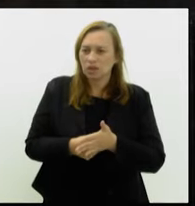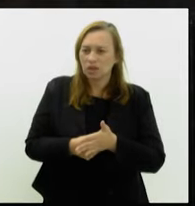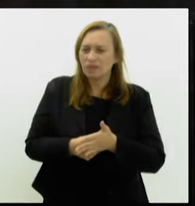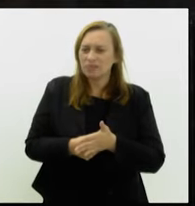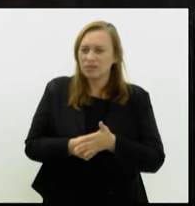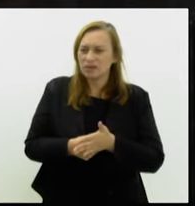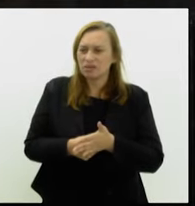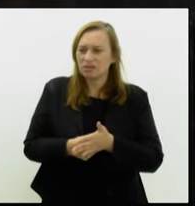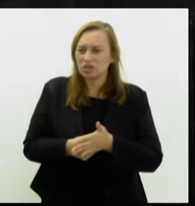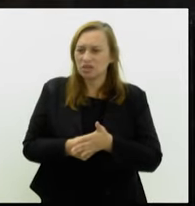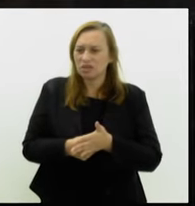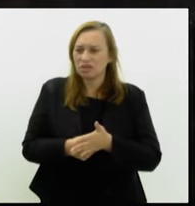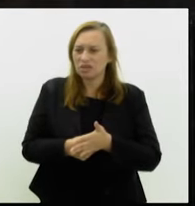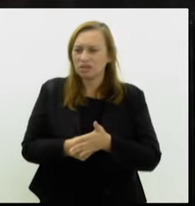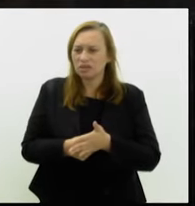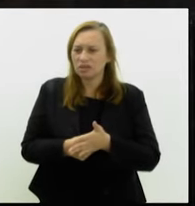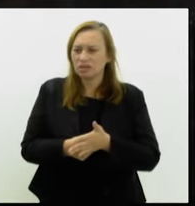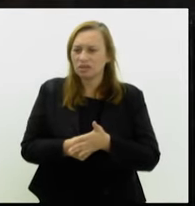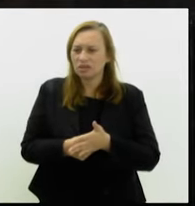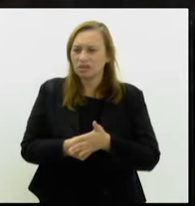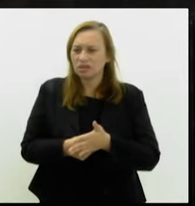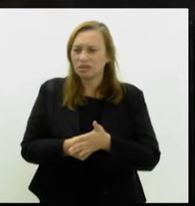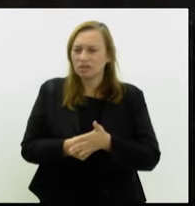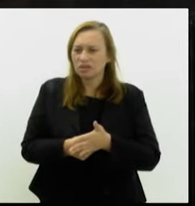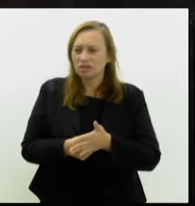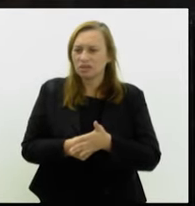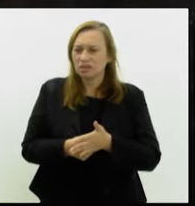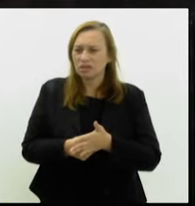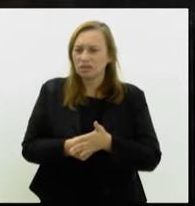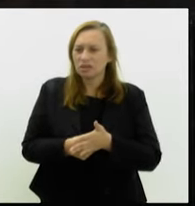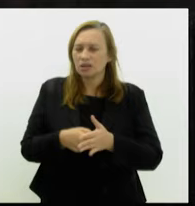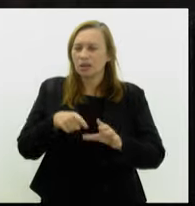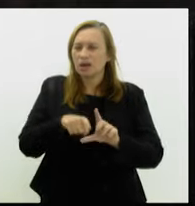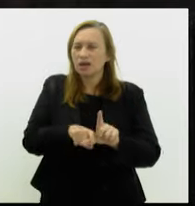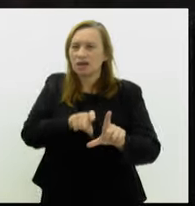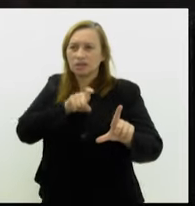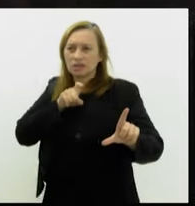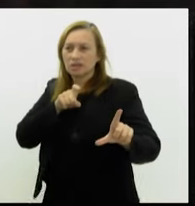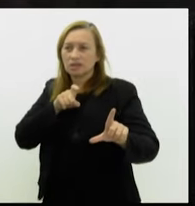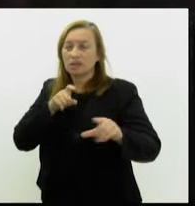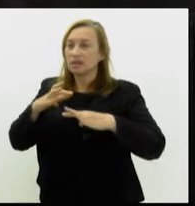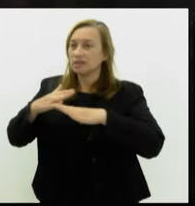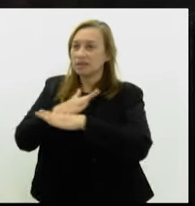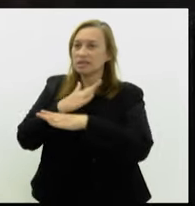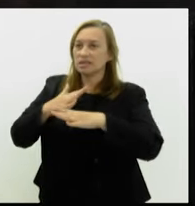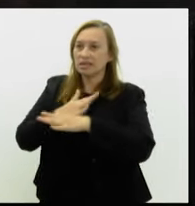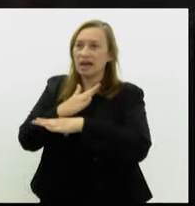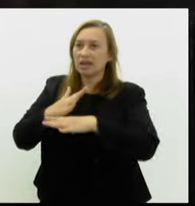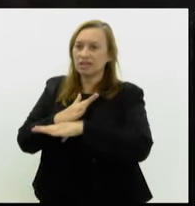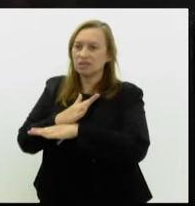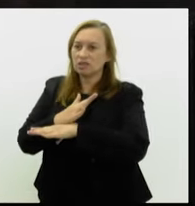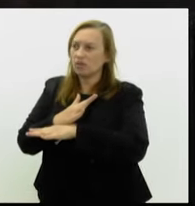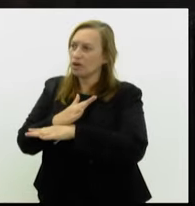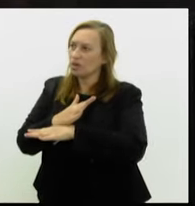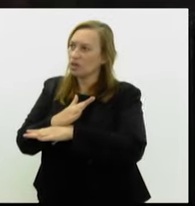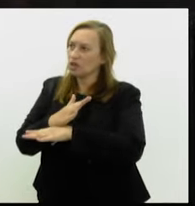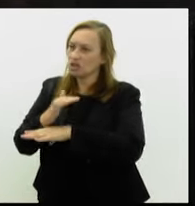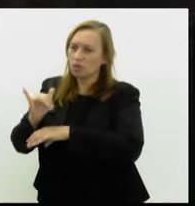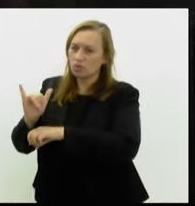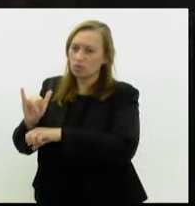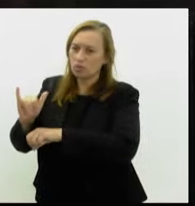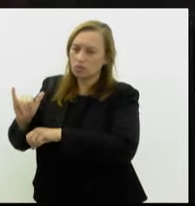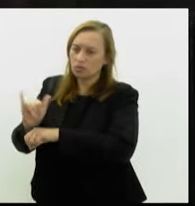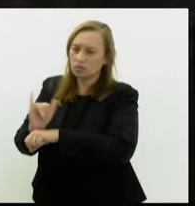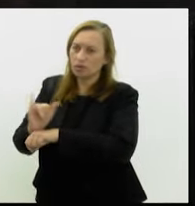oprimidos, que este ano ocorreu em Nova York, na cidade de Nova York, organizada, dentre tantas outras